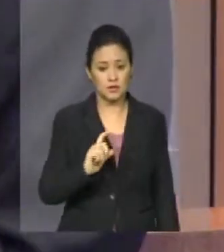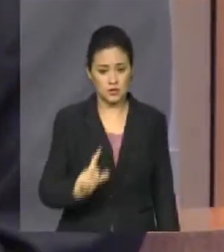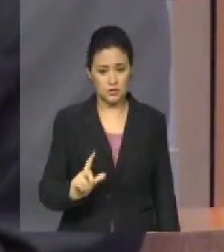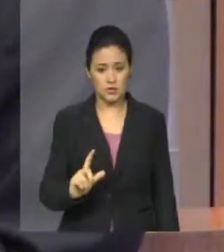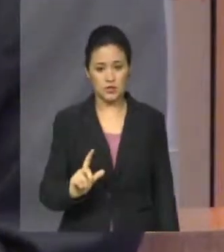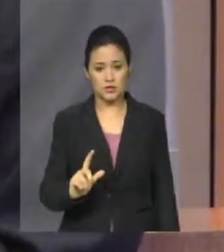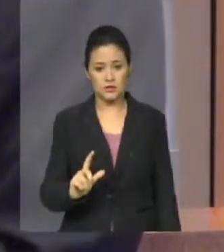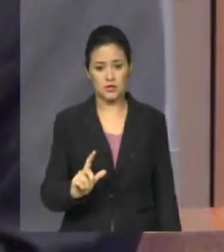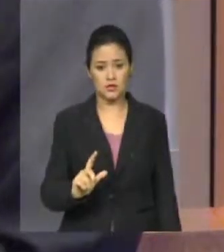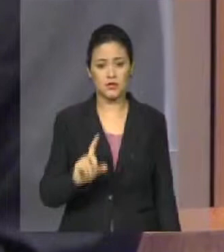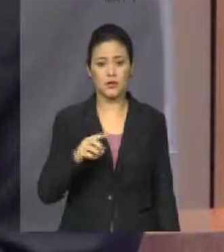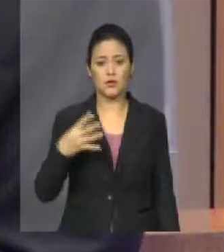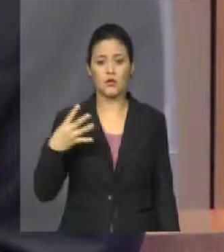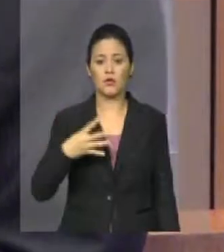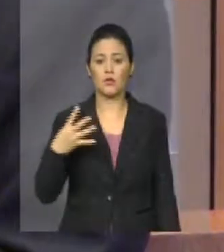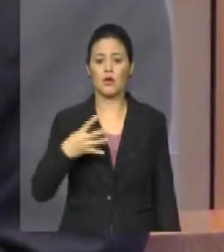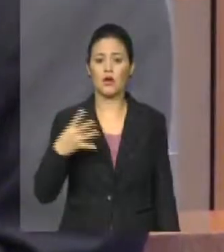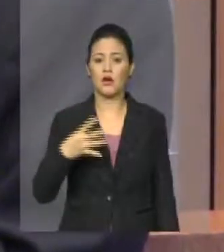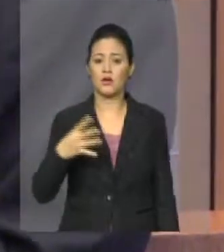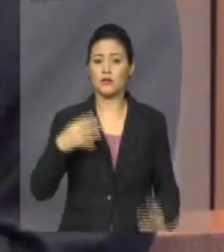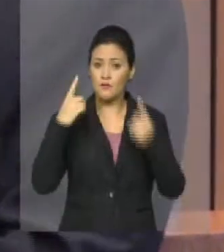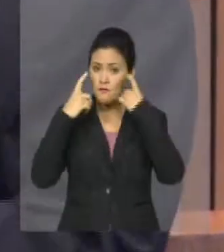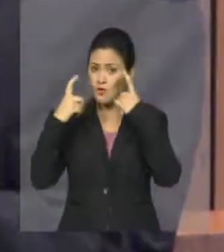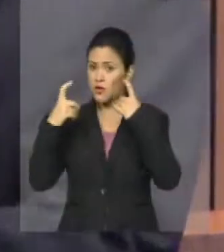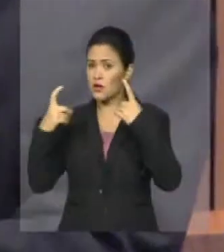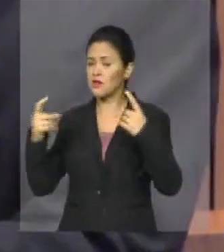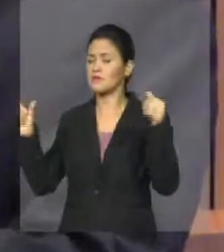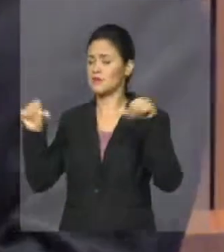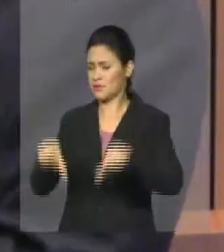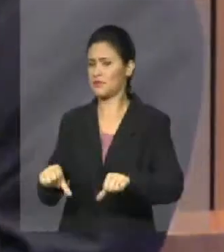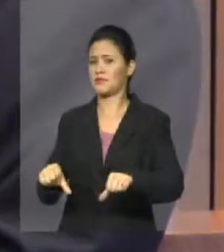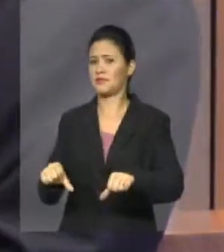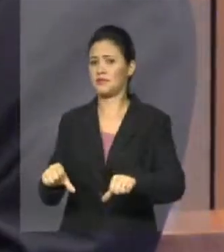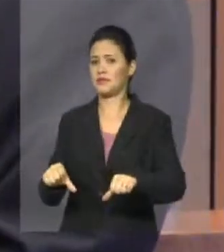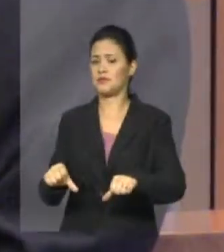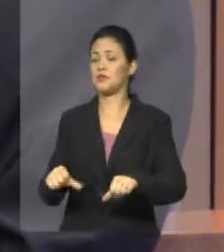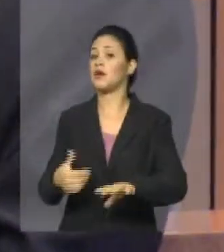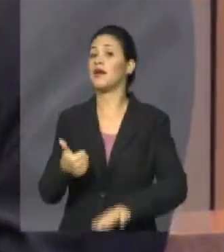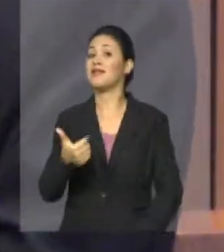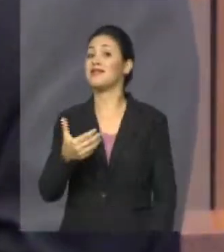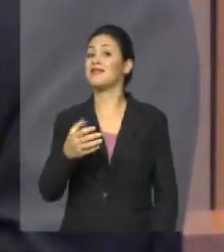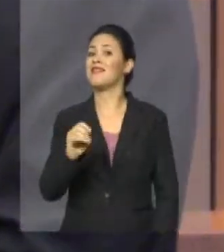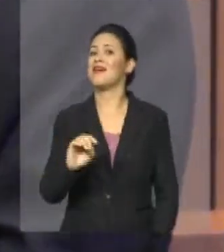era a quarta mais violenta e a 10ª do mundo.